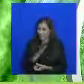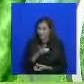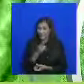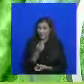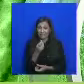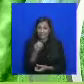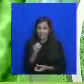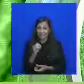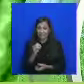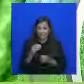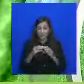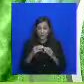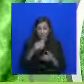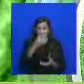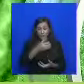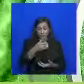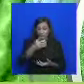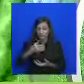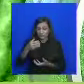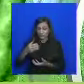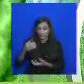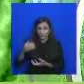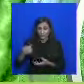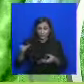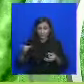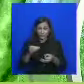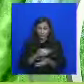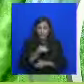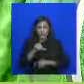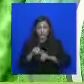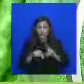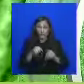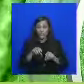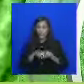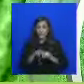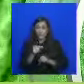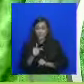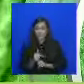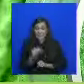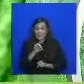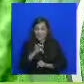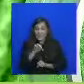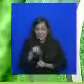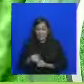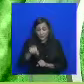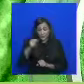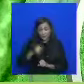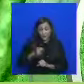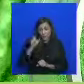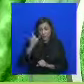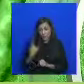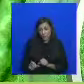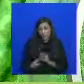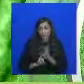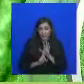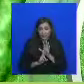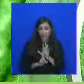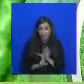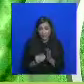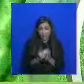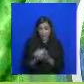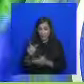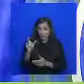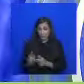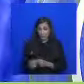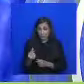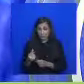bolas numeradas de 0 a 9. Lembrando que na modalidade Super 7, cada número sorteado corresponde a uma coluna, começando pela